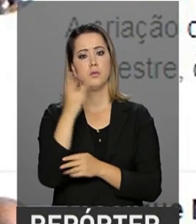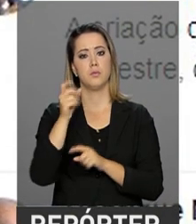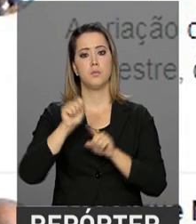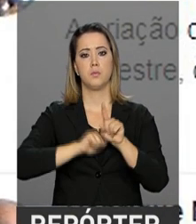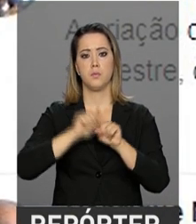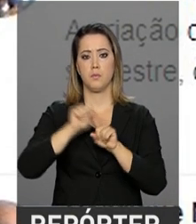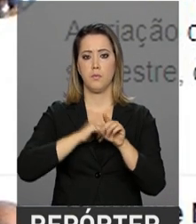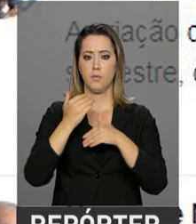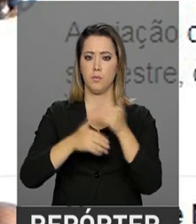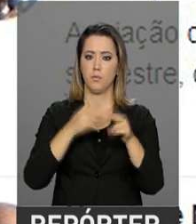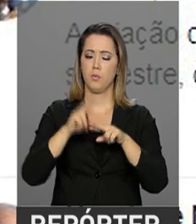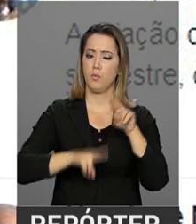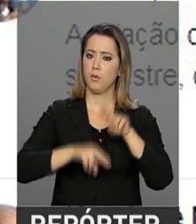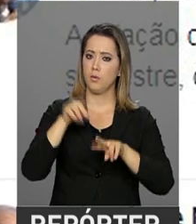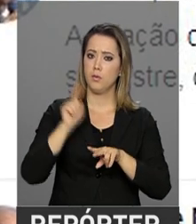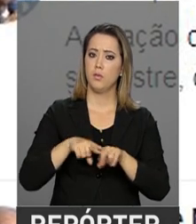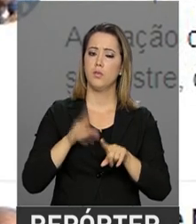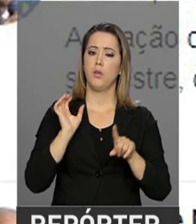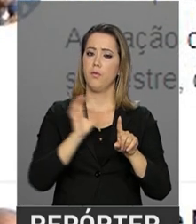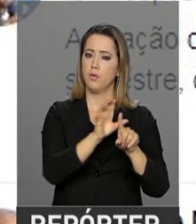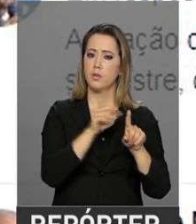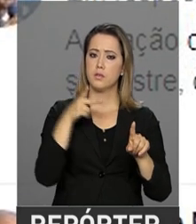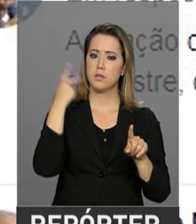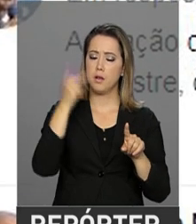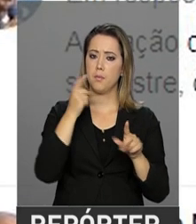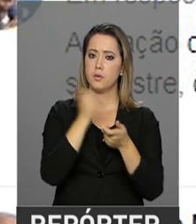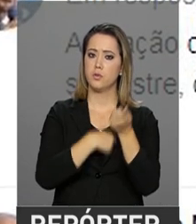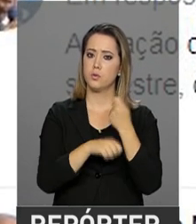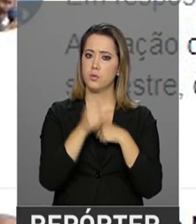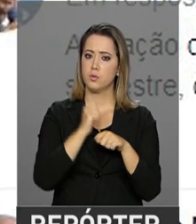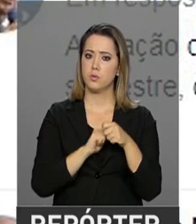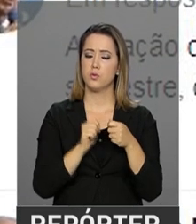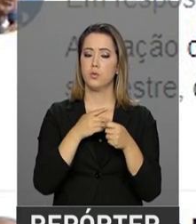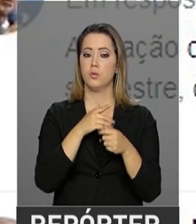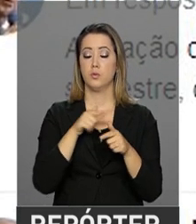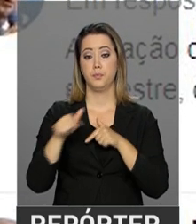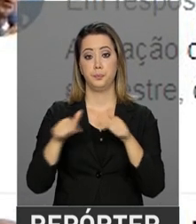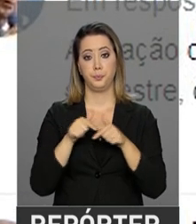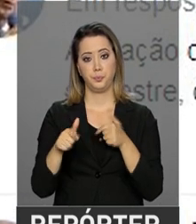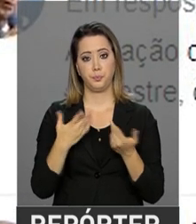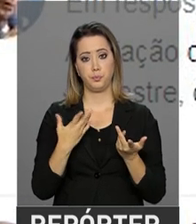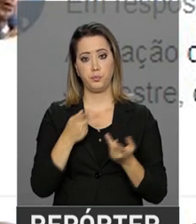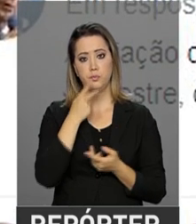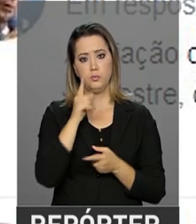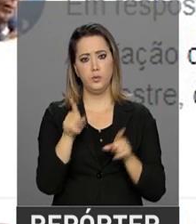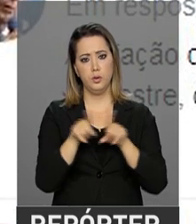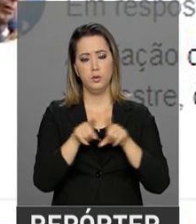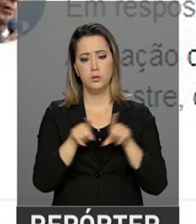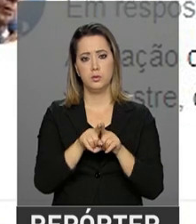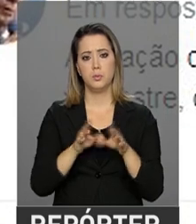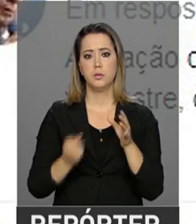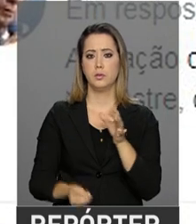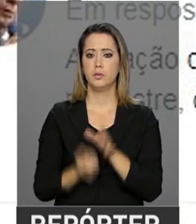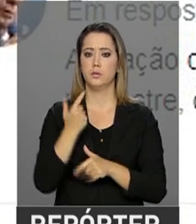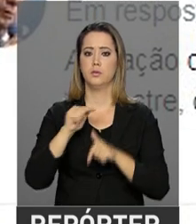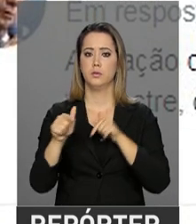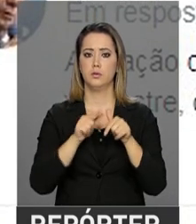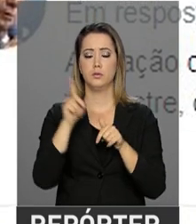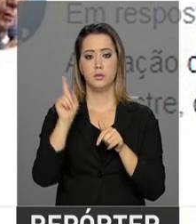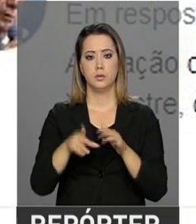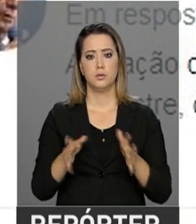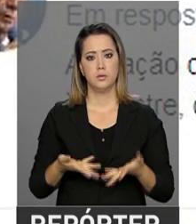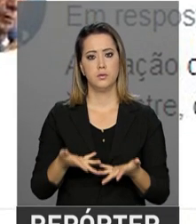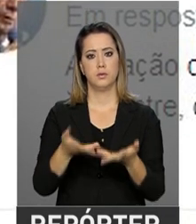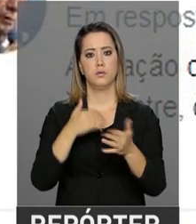terceiro mês seguido em junho é efeito da política econômica sobre o mercado de trabalho disse ainda que a geração de empregos